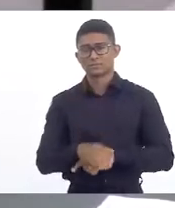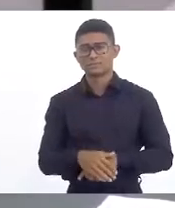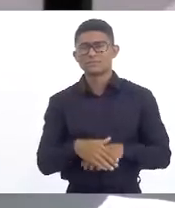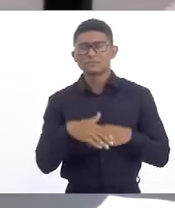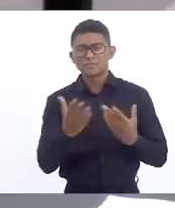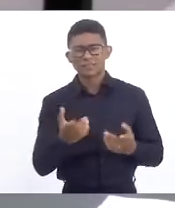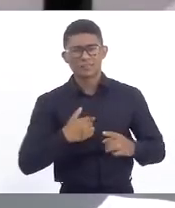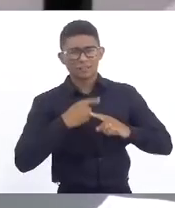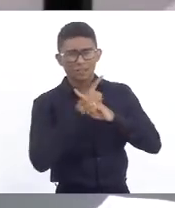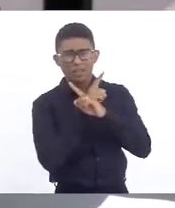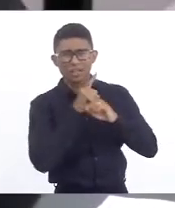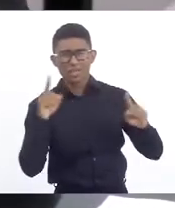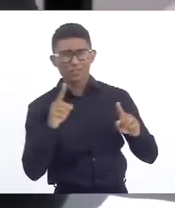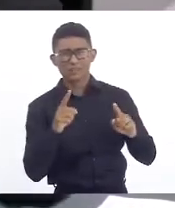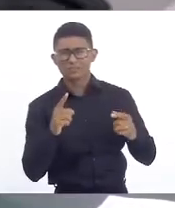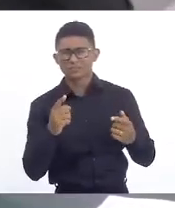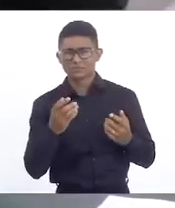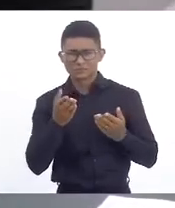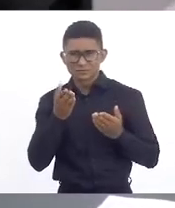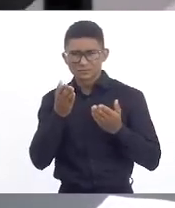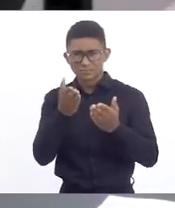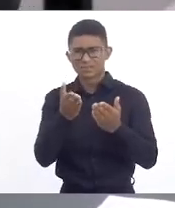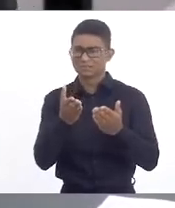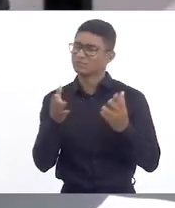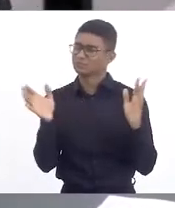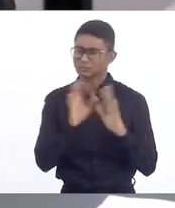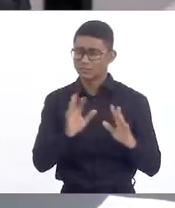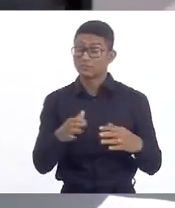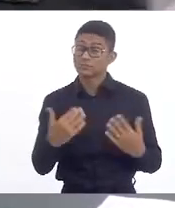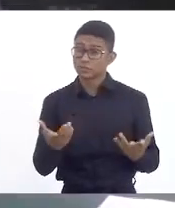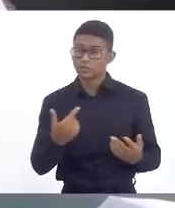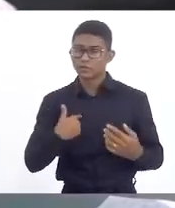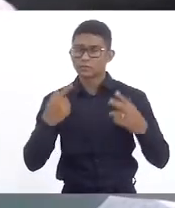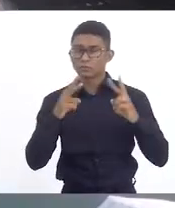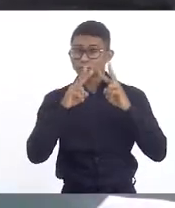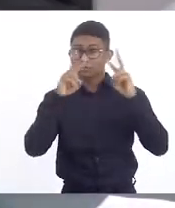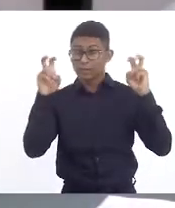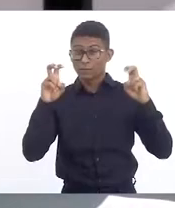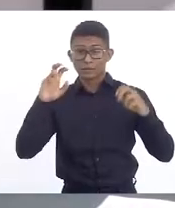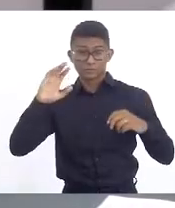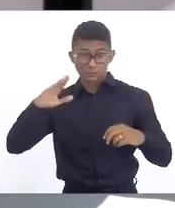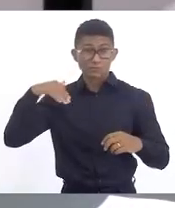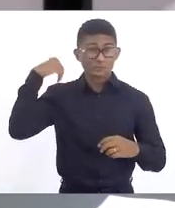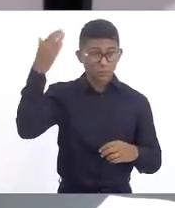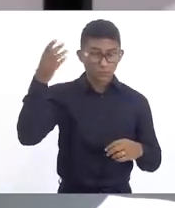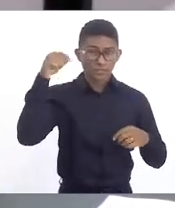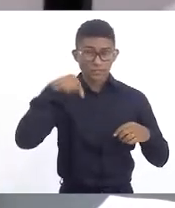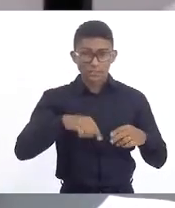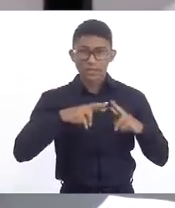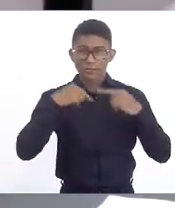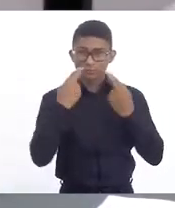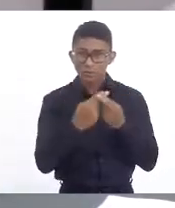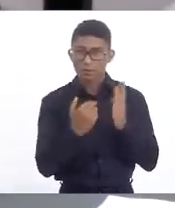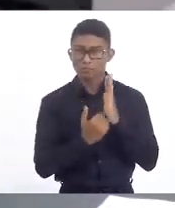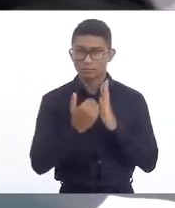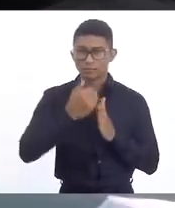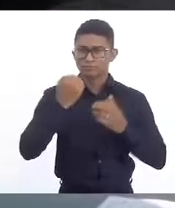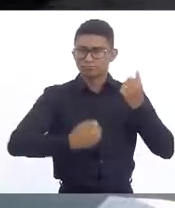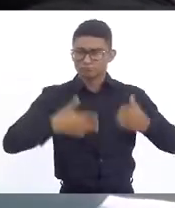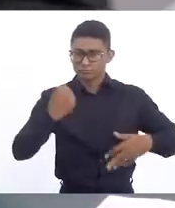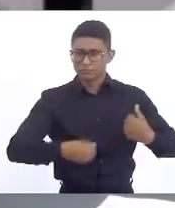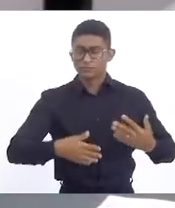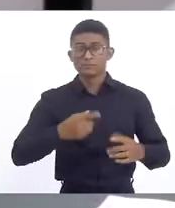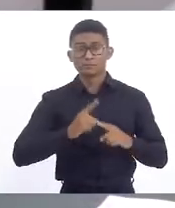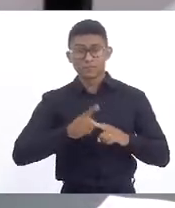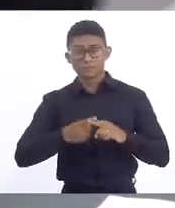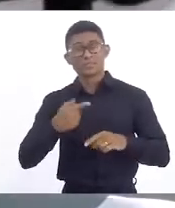crítica específica. Eu até botei esse tema para futuro, né? Porque eu sei que os senhores chegaram agora e,